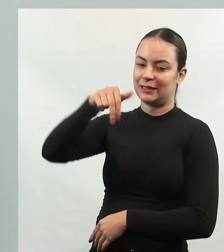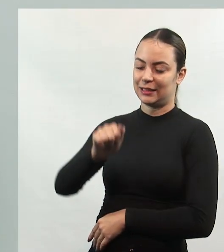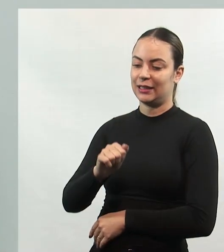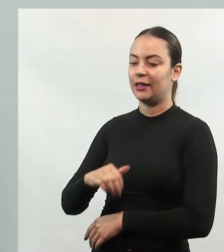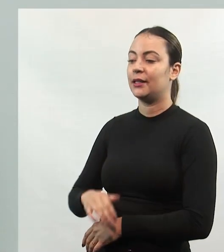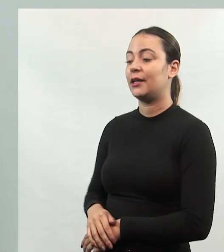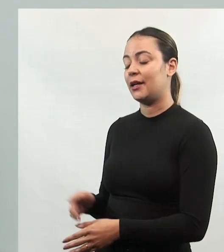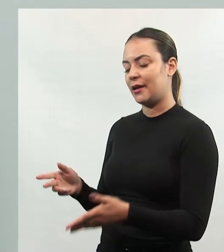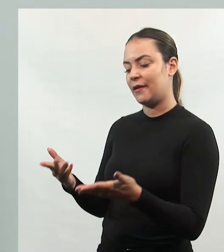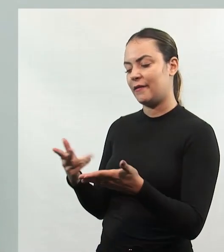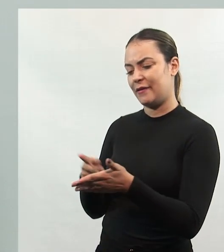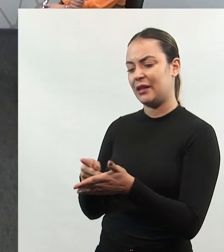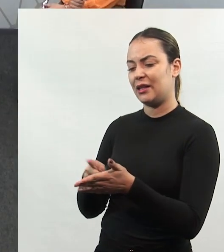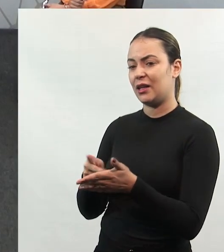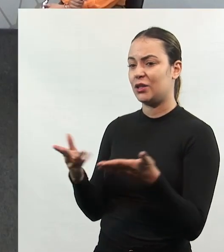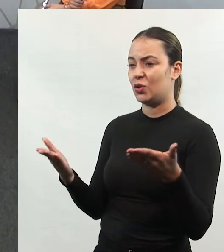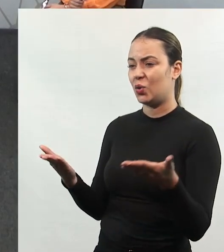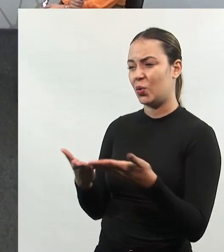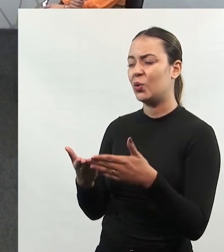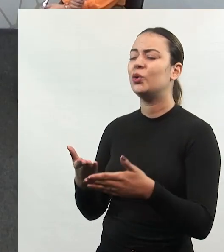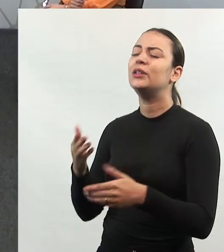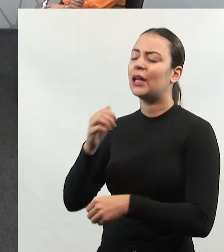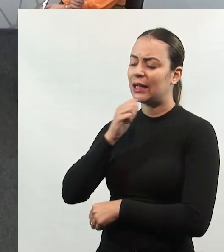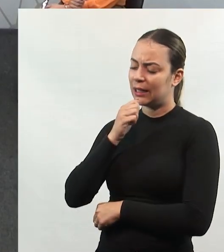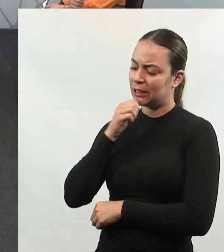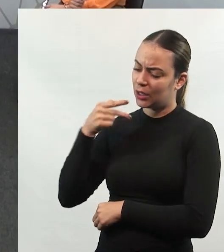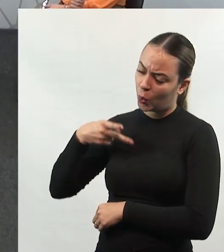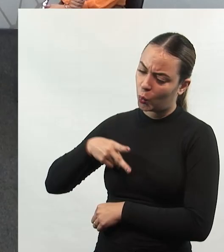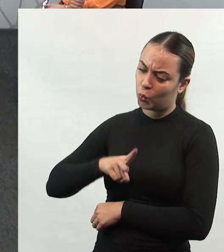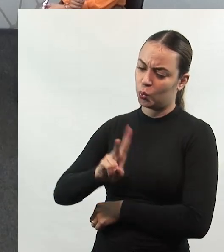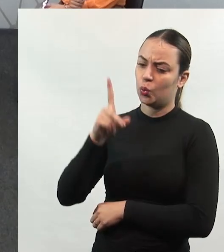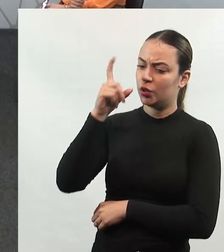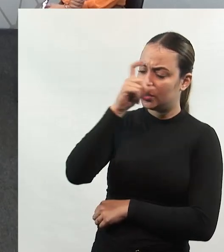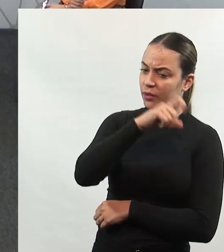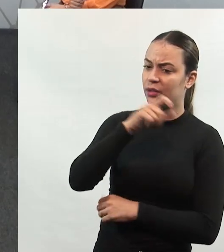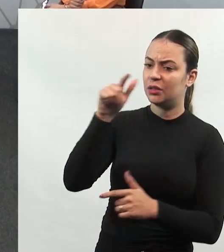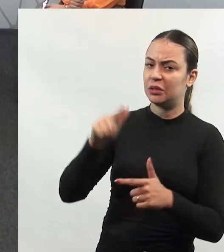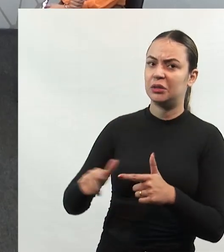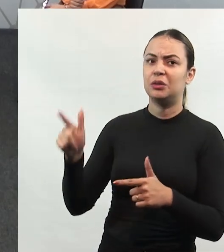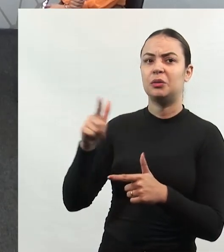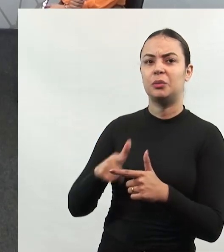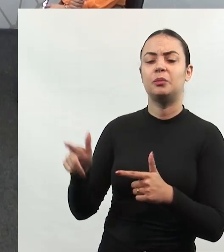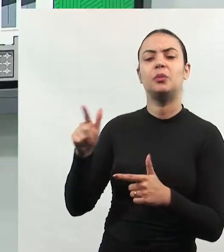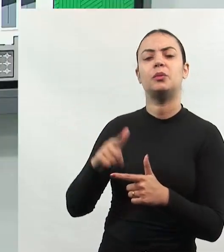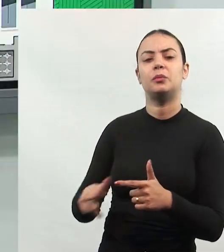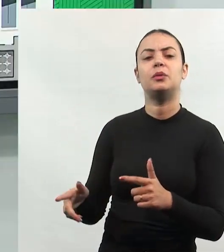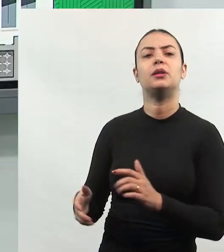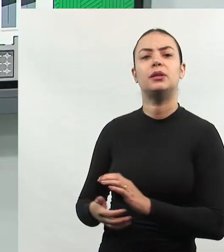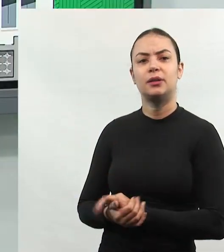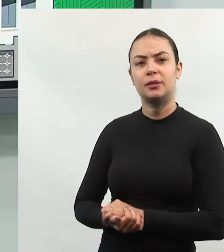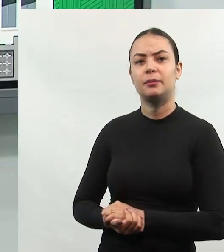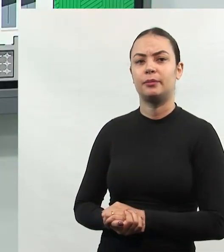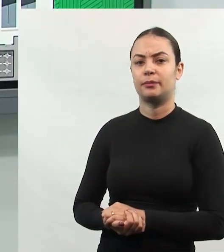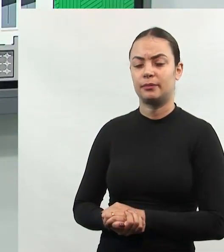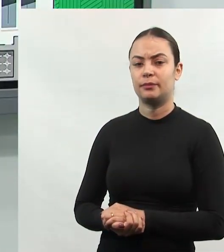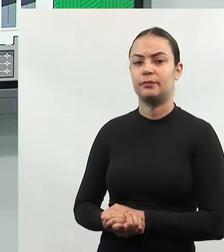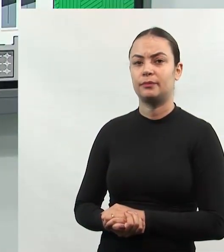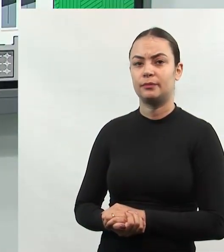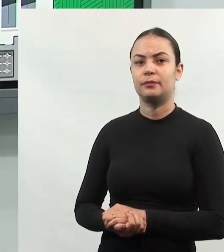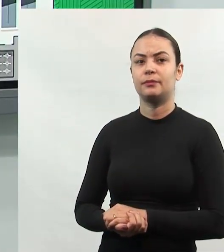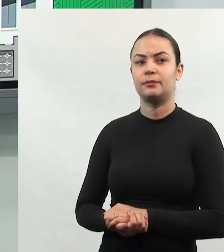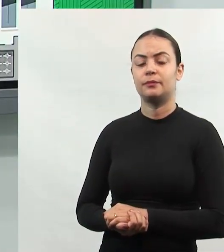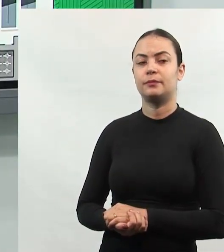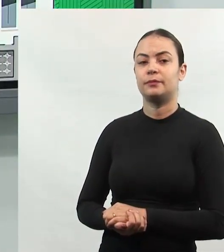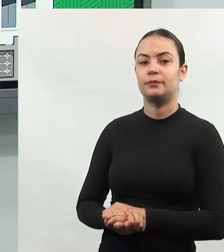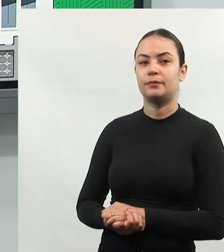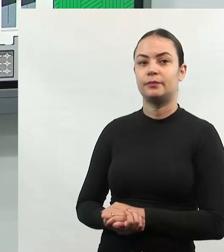trazer para si, de compreender através da psicologia da educação o que aquela criança quer me comunicar com aquele comportamento